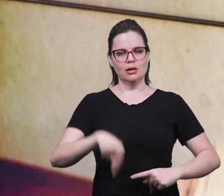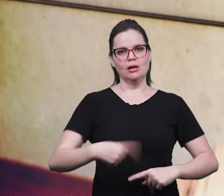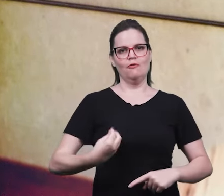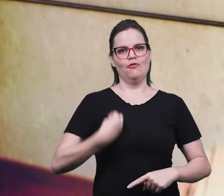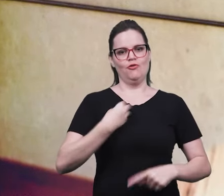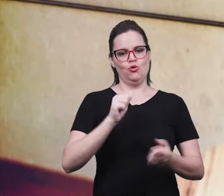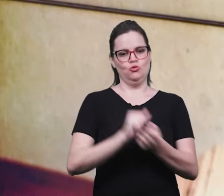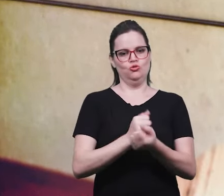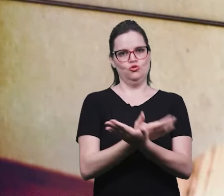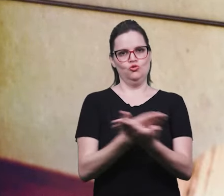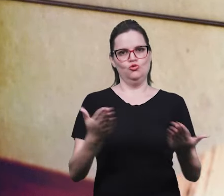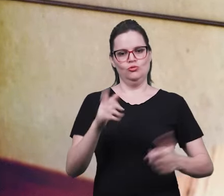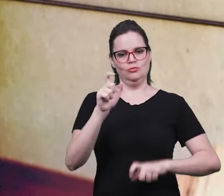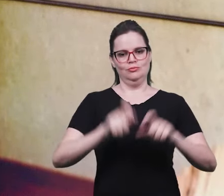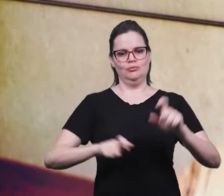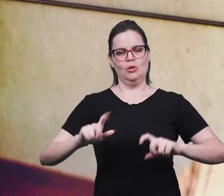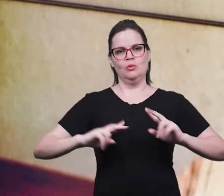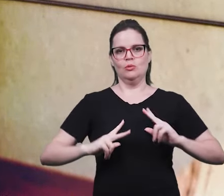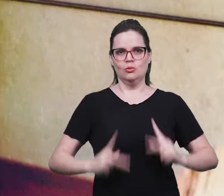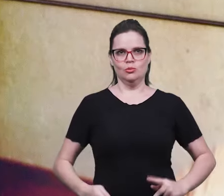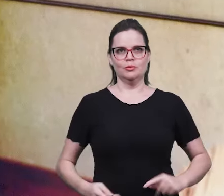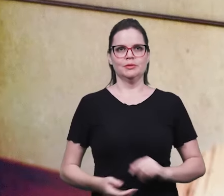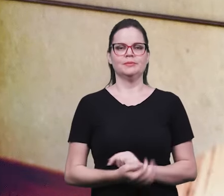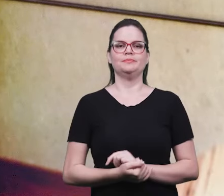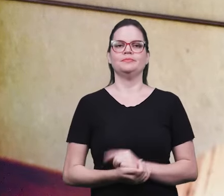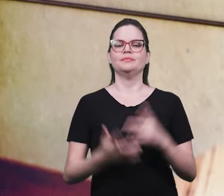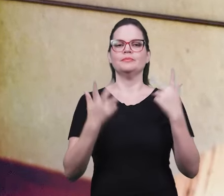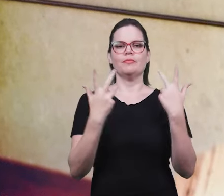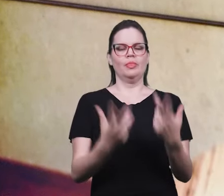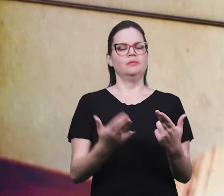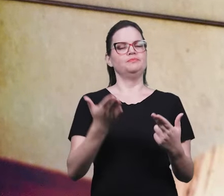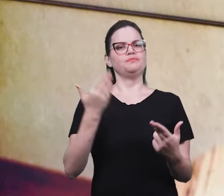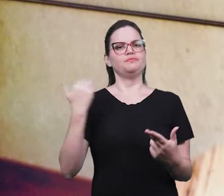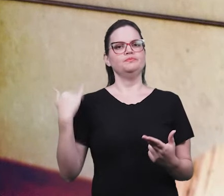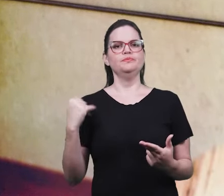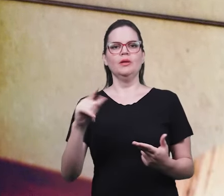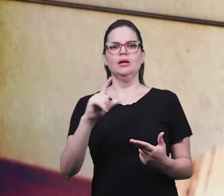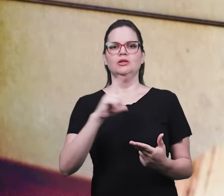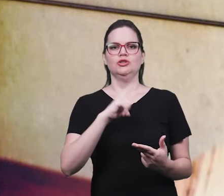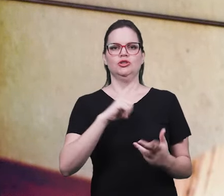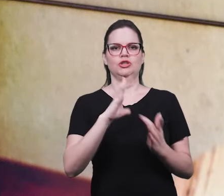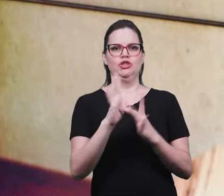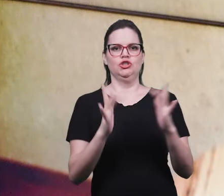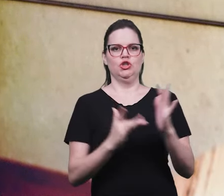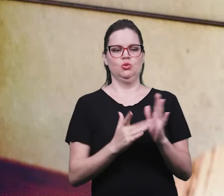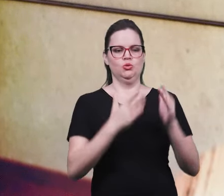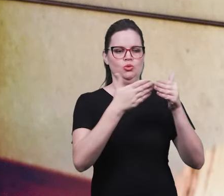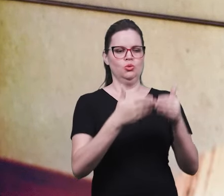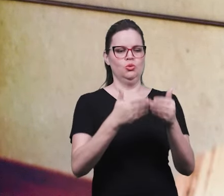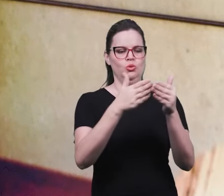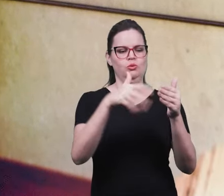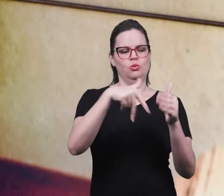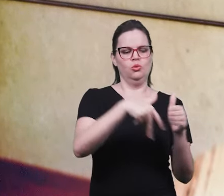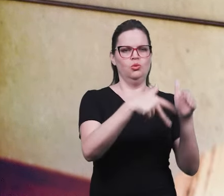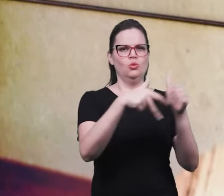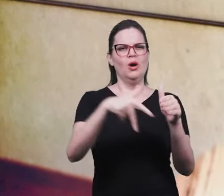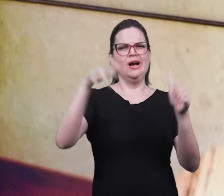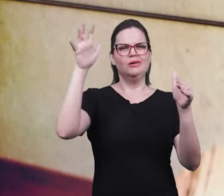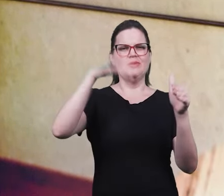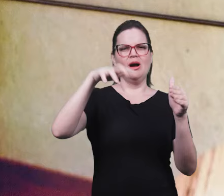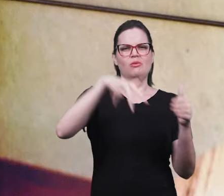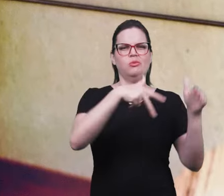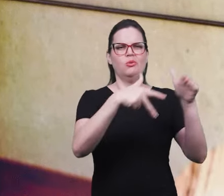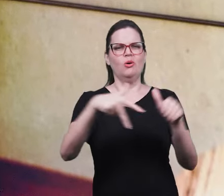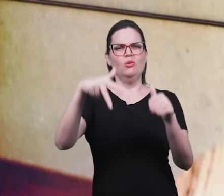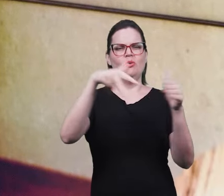exemplo, ele estava no meio da tempestade. Jesus pegou, repreendeu o vento e as ondas e falou: mas que é esse? Que